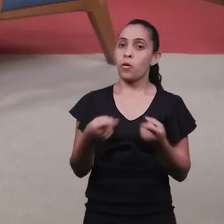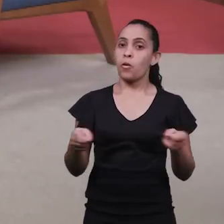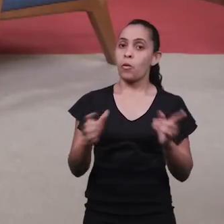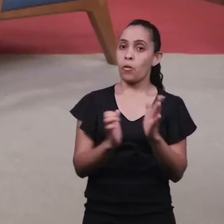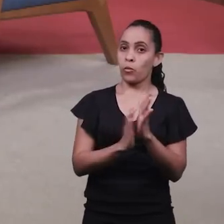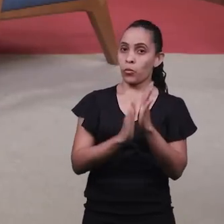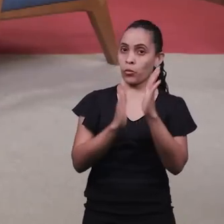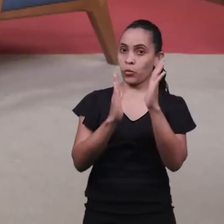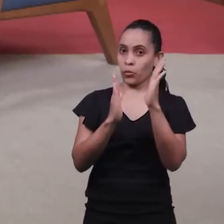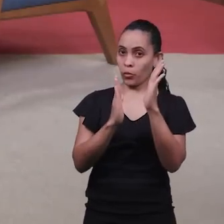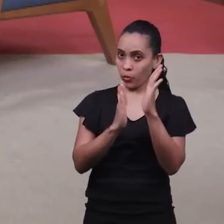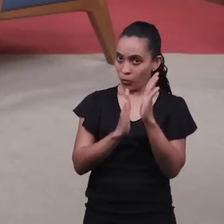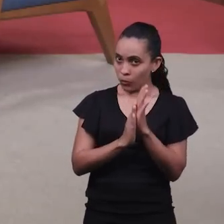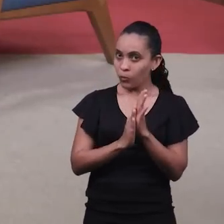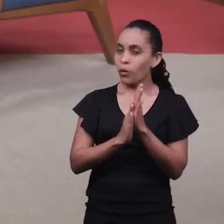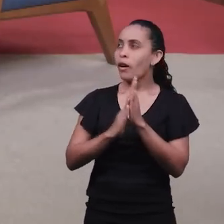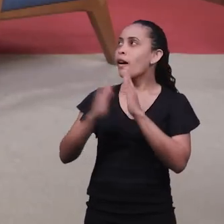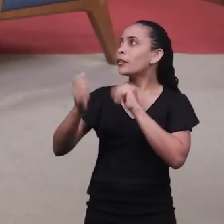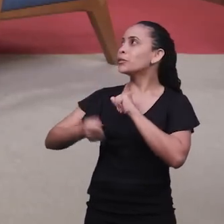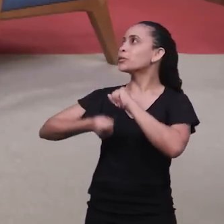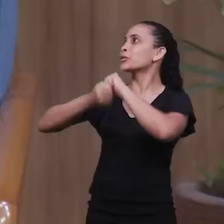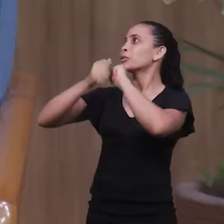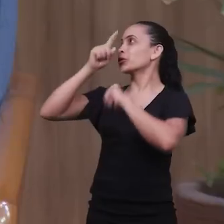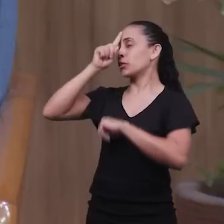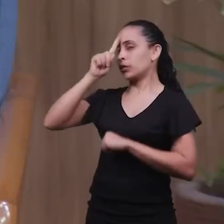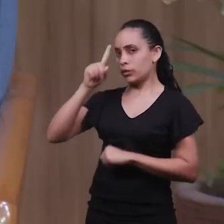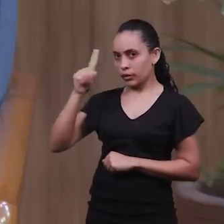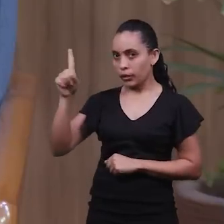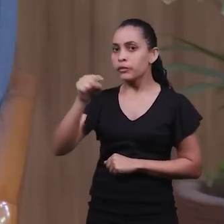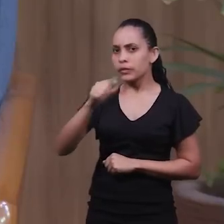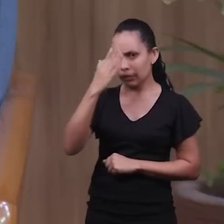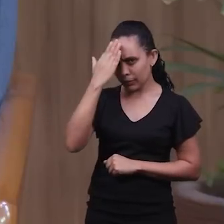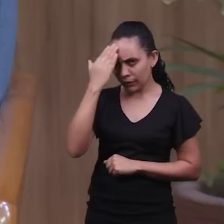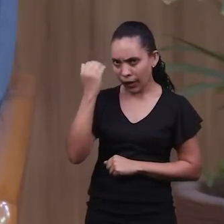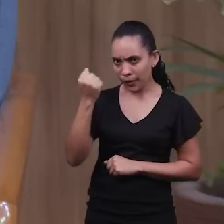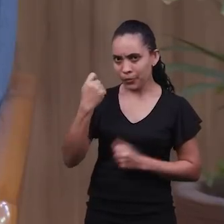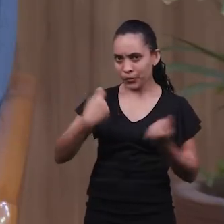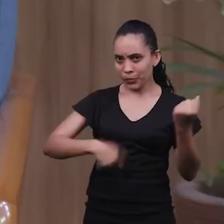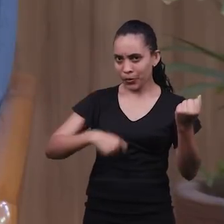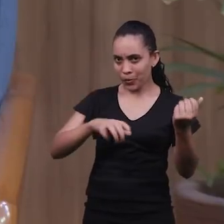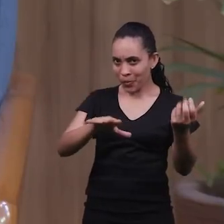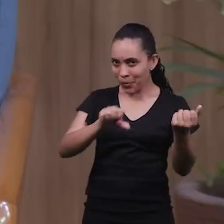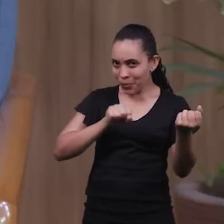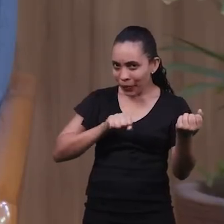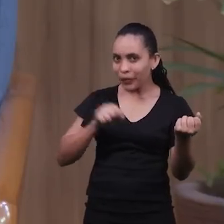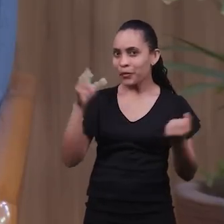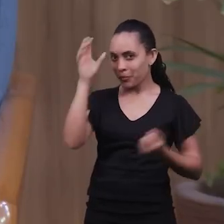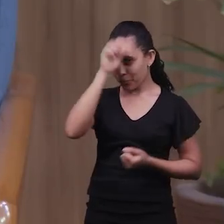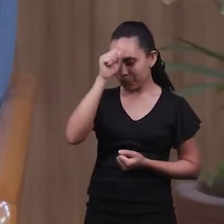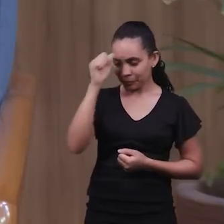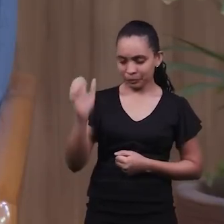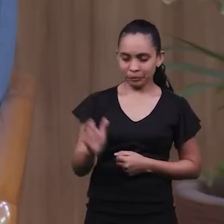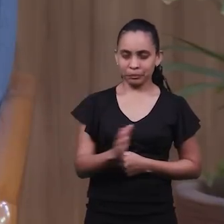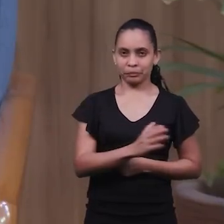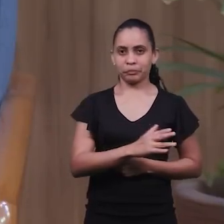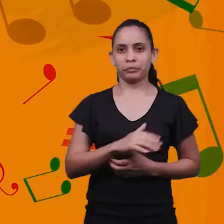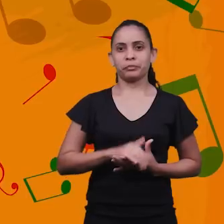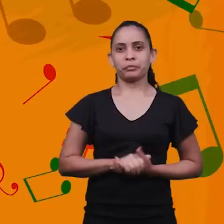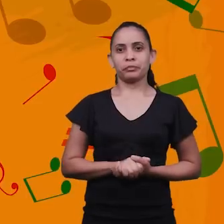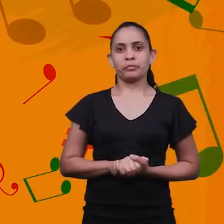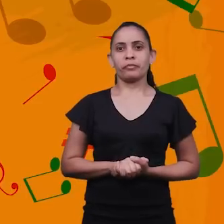trazer o louvor ao lado de Deus. Então você já sabe, pegue o seu instrumento e vamos